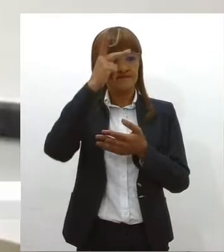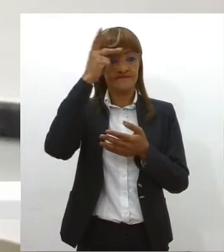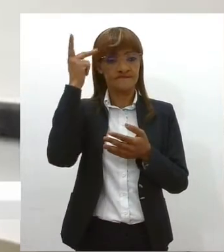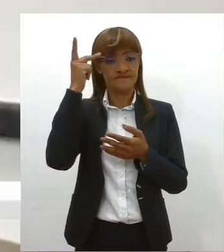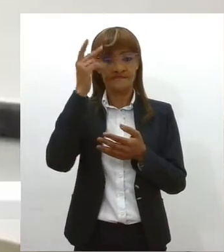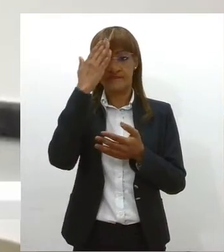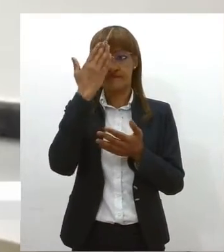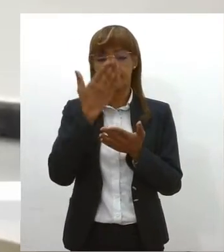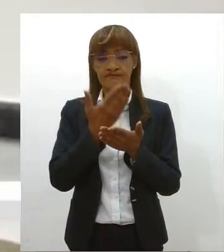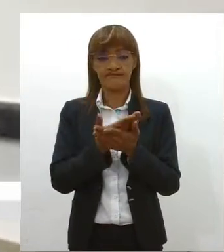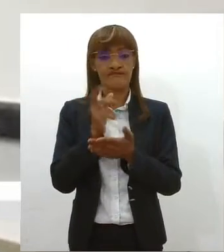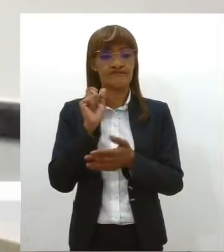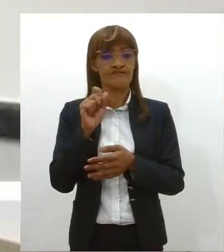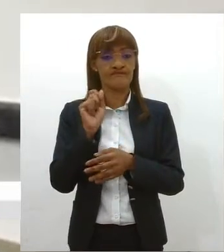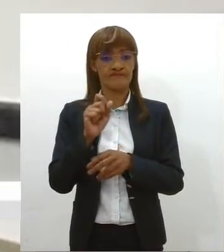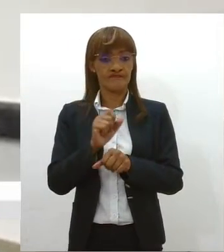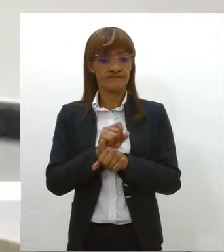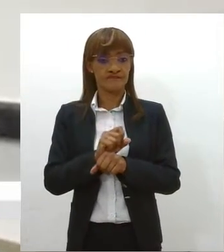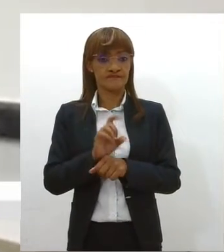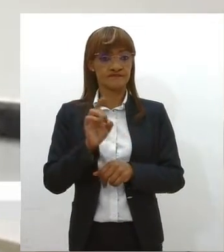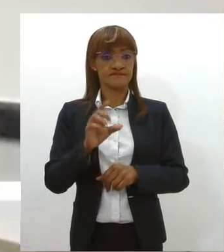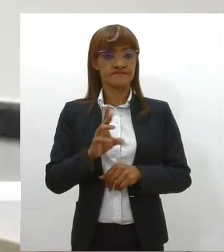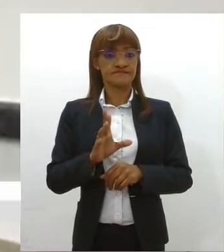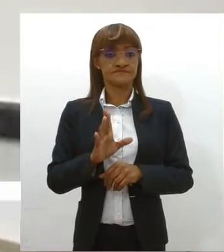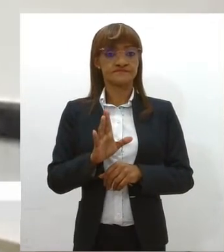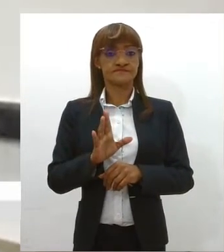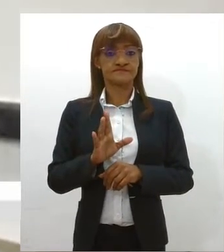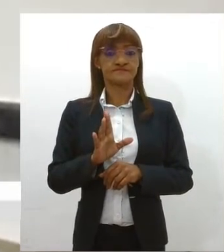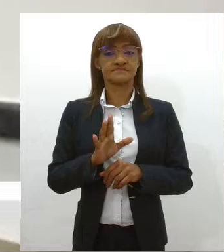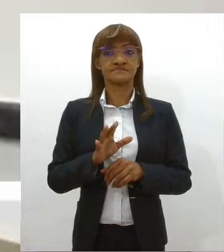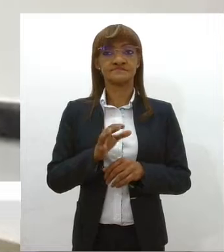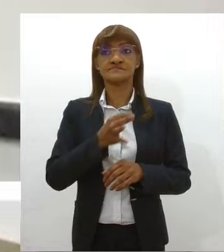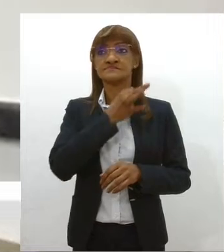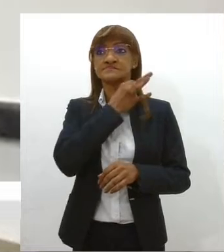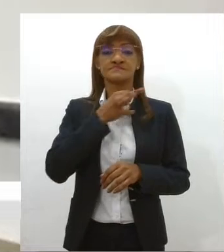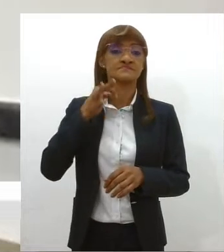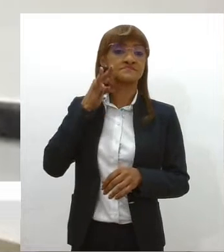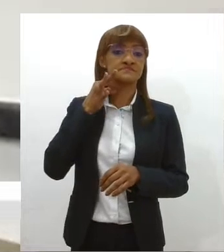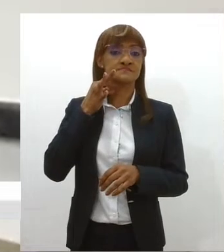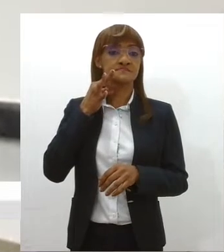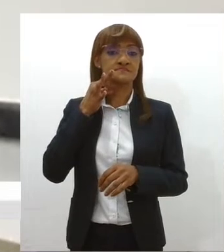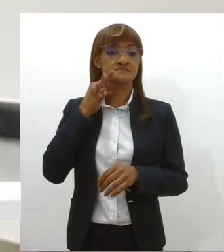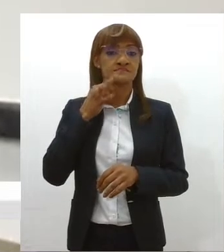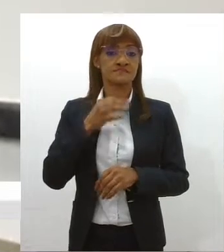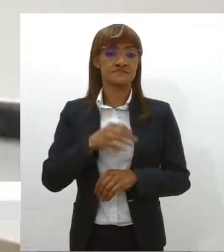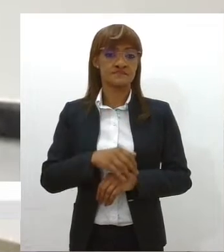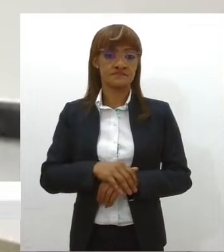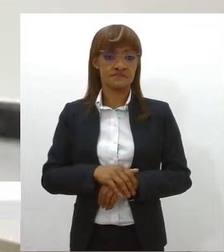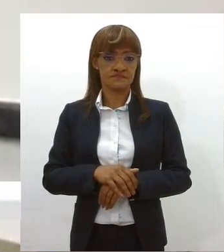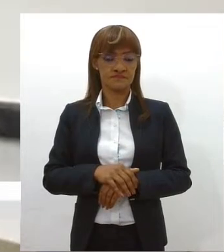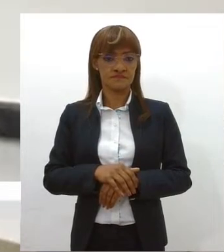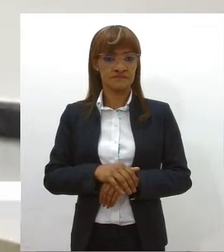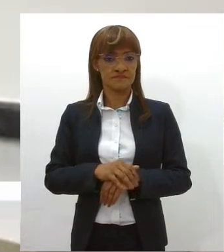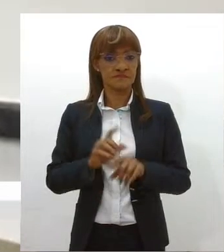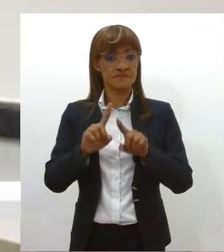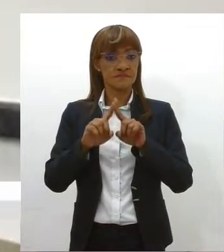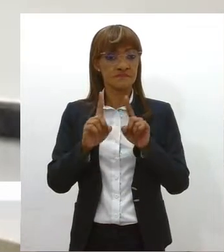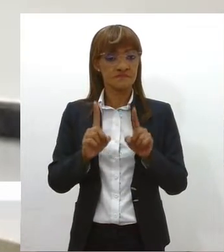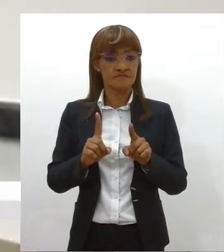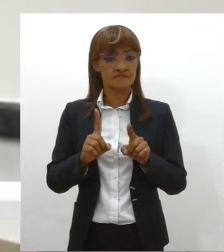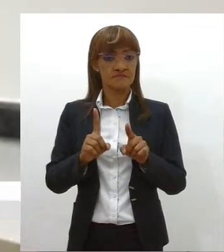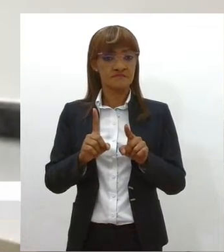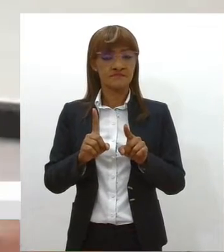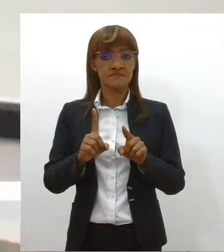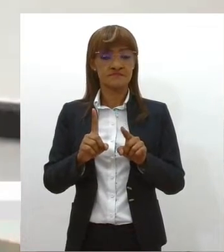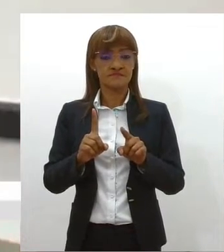imune é somente assim, somos gânglios linfáticos, mas nós temos o sistema imune em todos